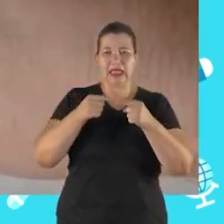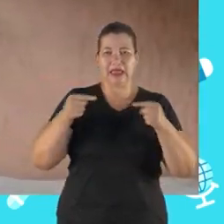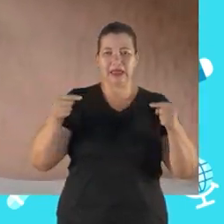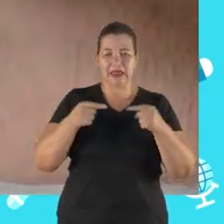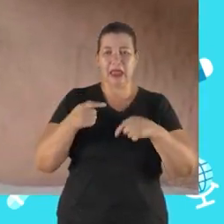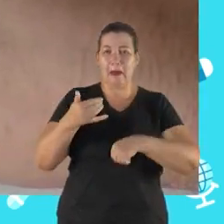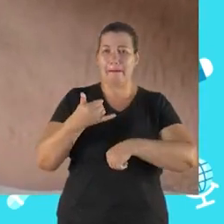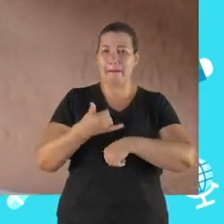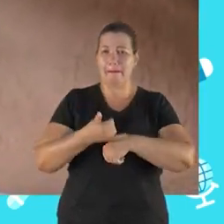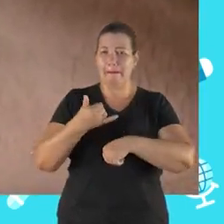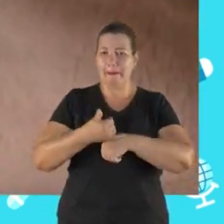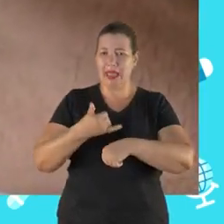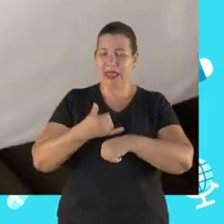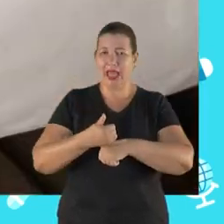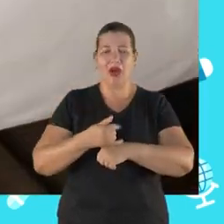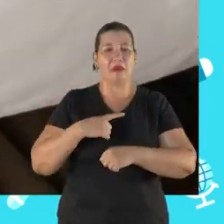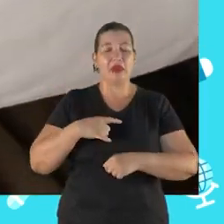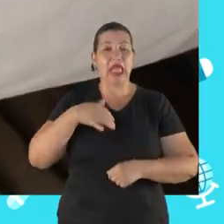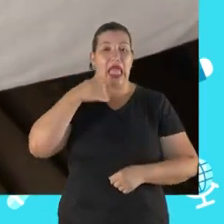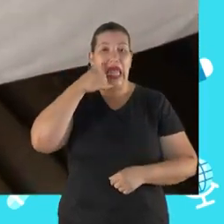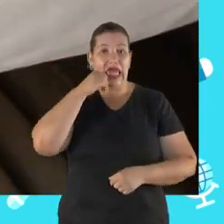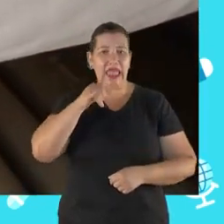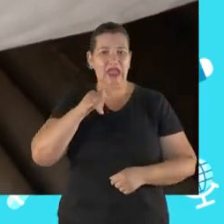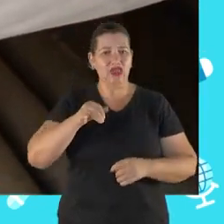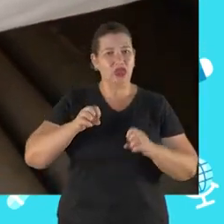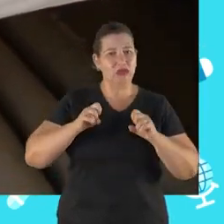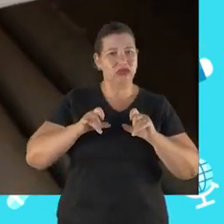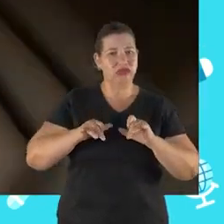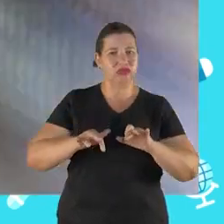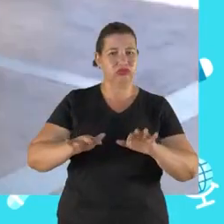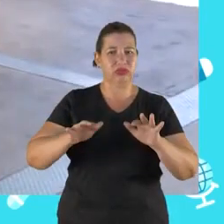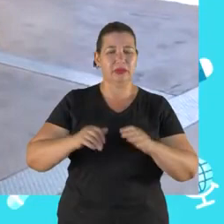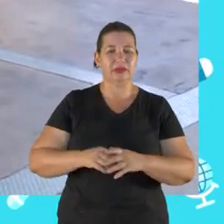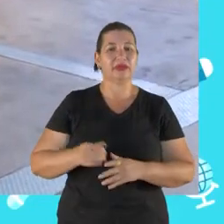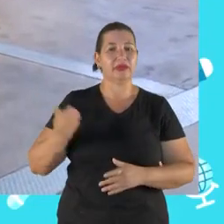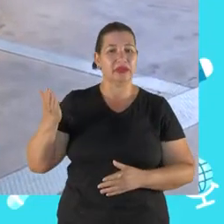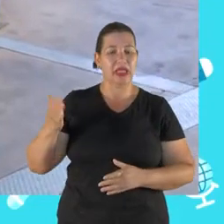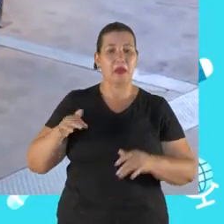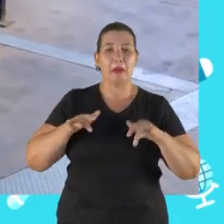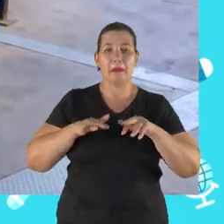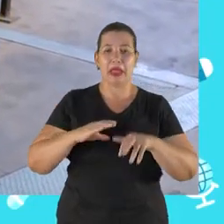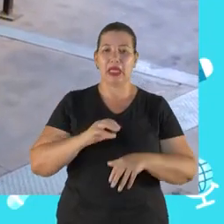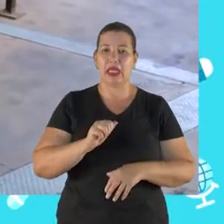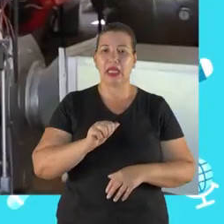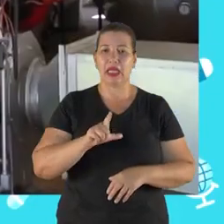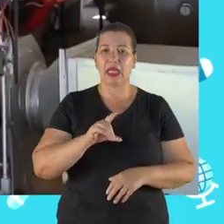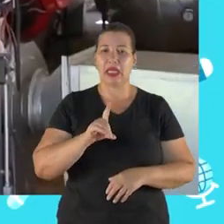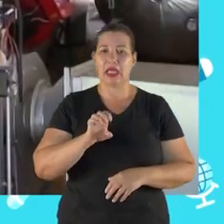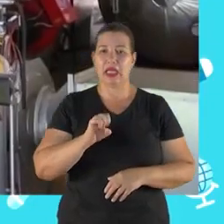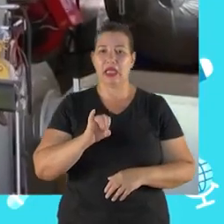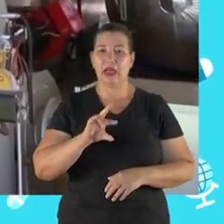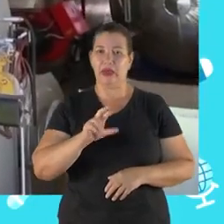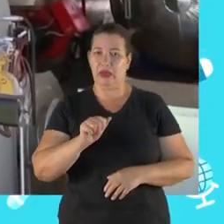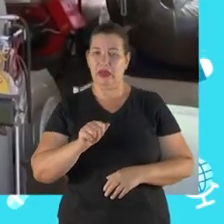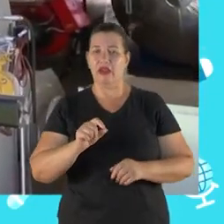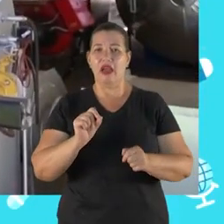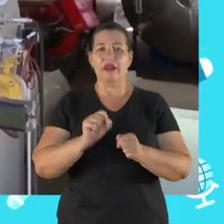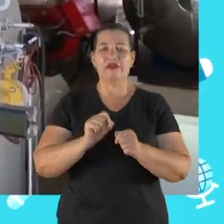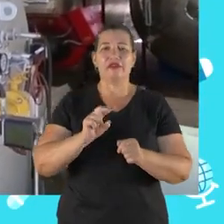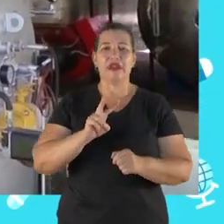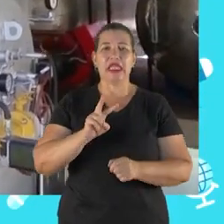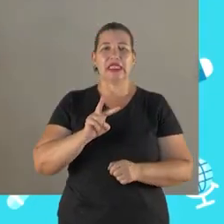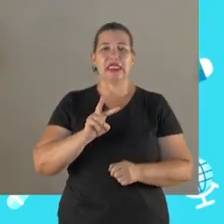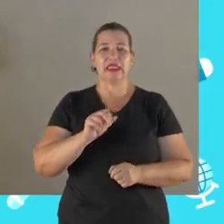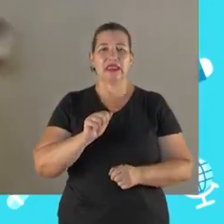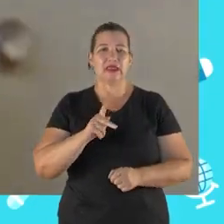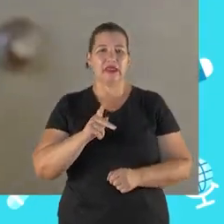têm algumas linhas de metal que é para o EPS descarregar a energia estática. Essa máquina aqui é uma caldeira, é a máquina que transforma a água em vapor.